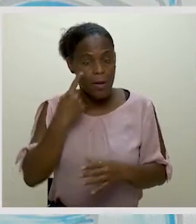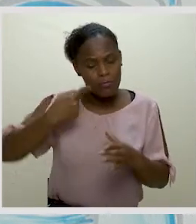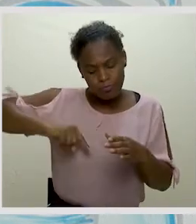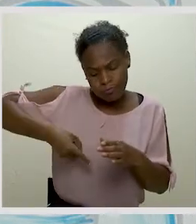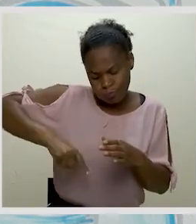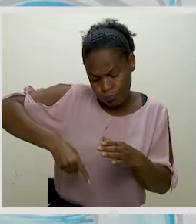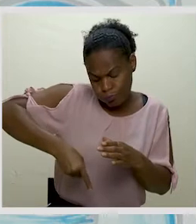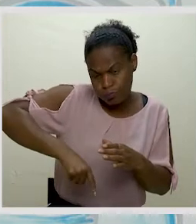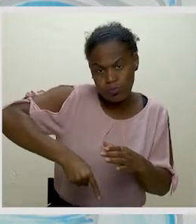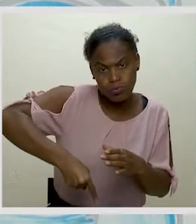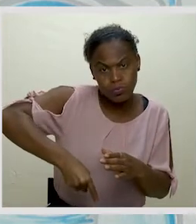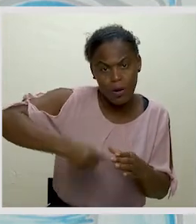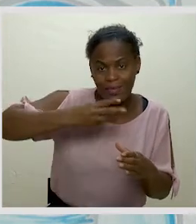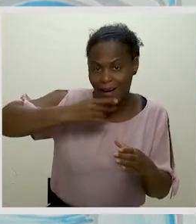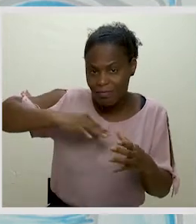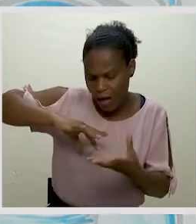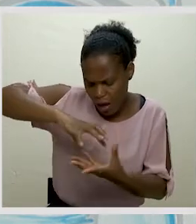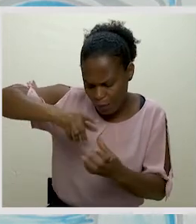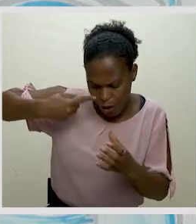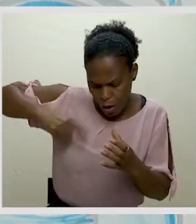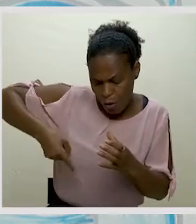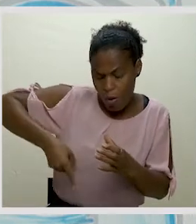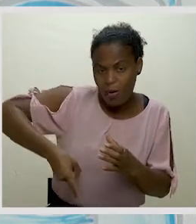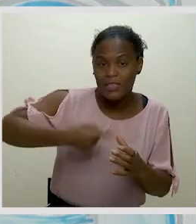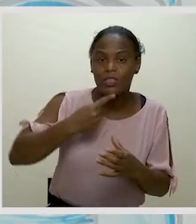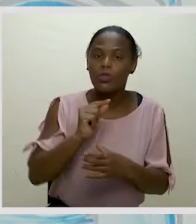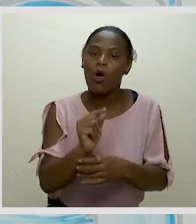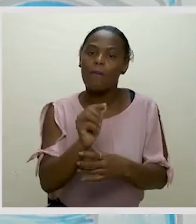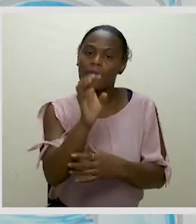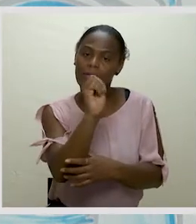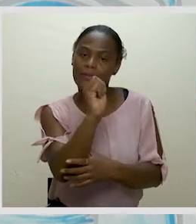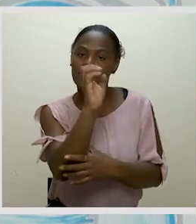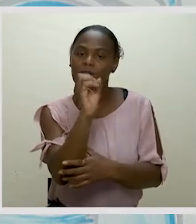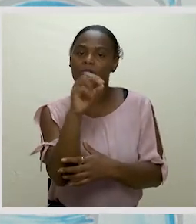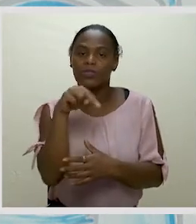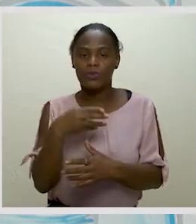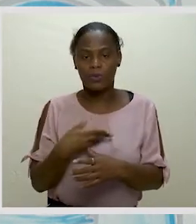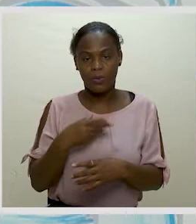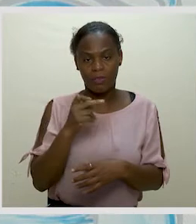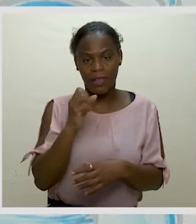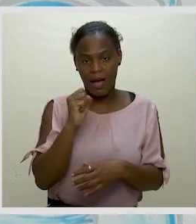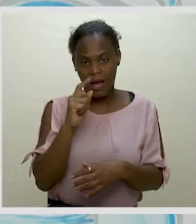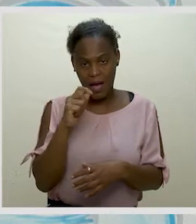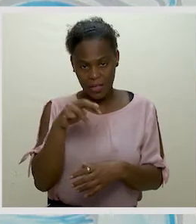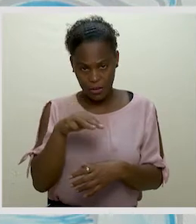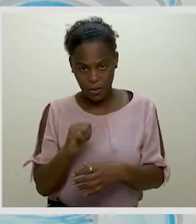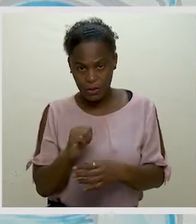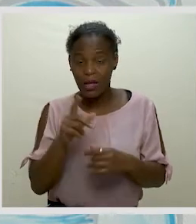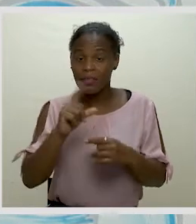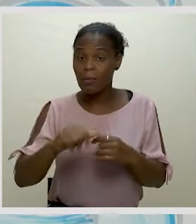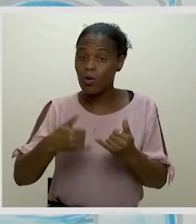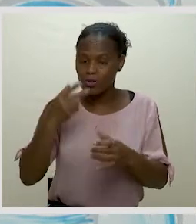faz perfurações no terreno, que chamamos de sondagens, e ainda exploração mineiras, não é? Exploração